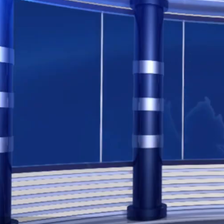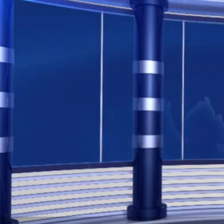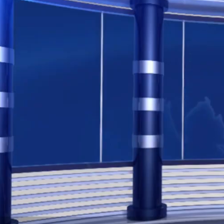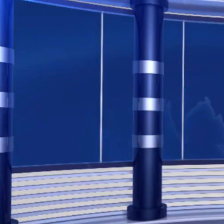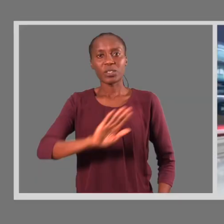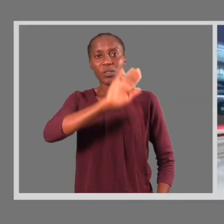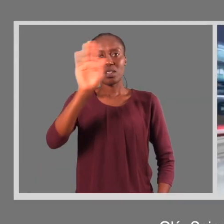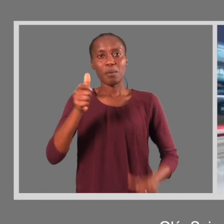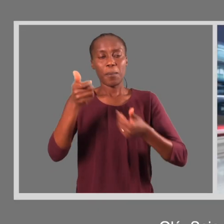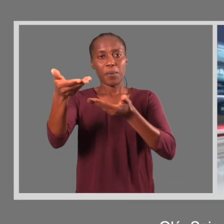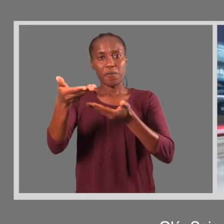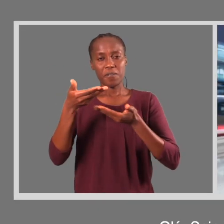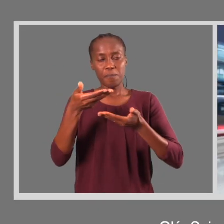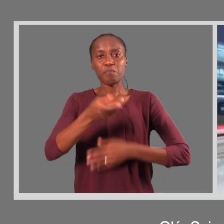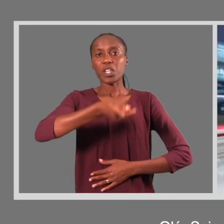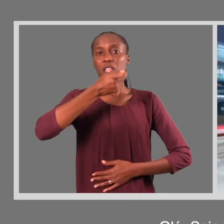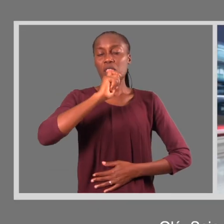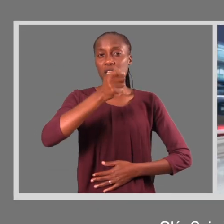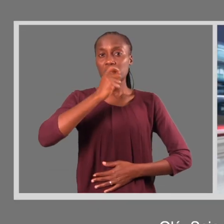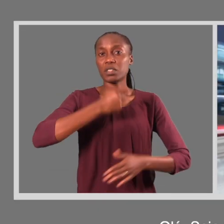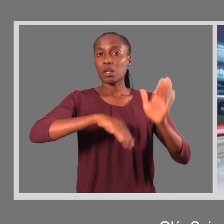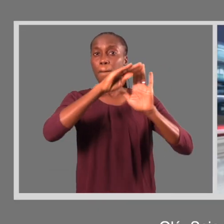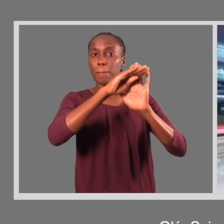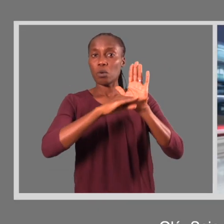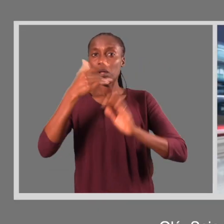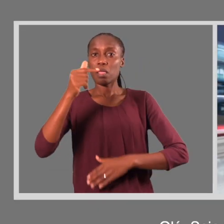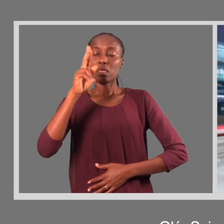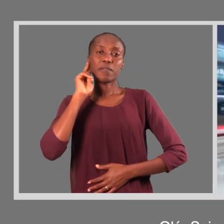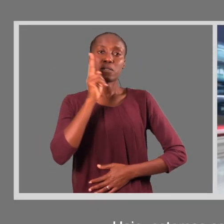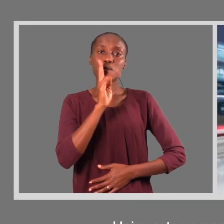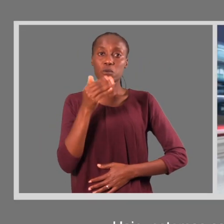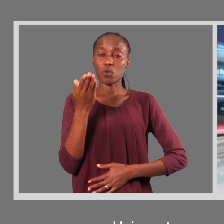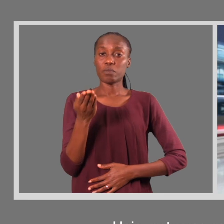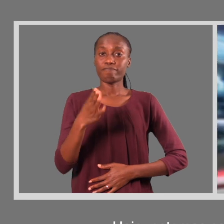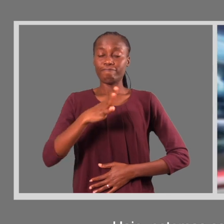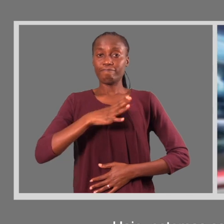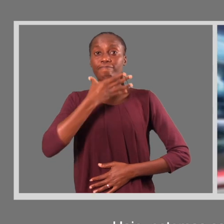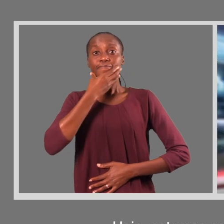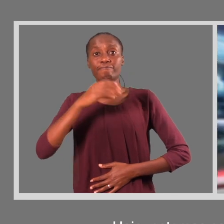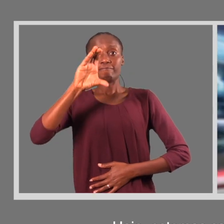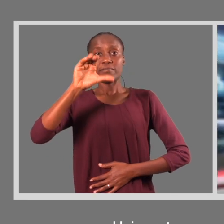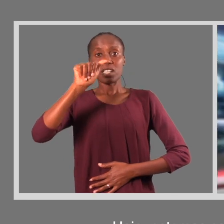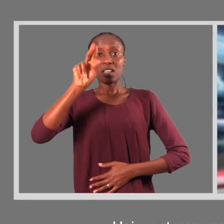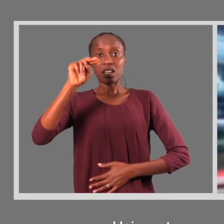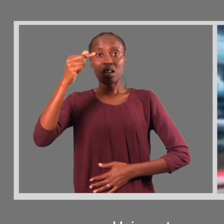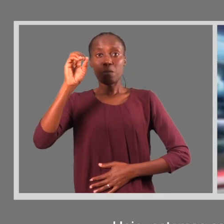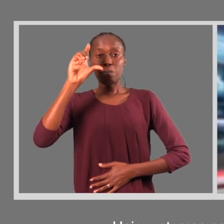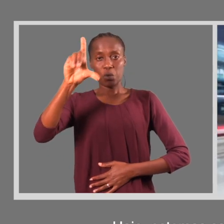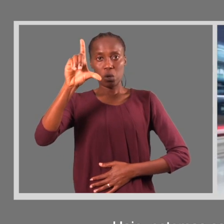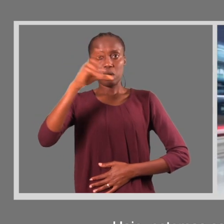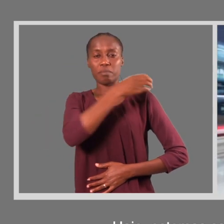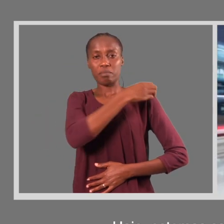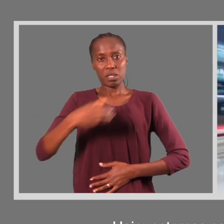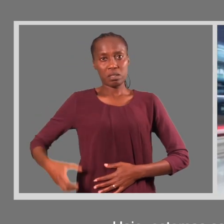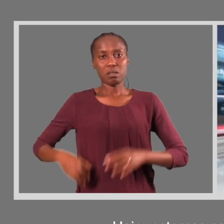Abdul Ibrahimo. Olá, sejam bem-vindos ao espaço de entrevista no programa da TV Surdo. Hoje estamos com Cantol Ponja, que é o presidente